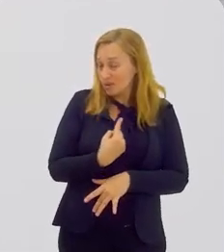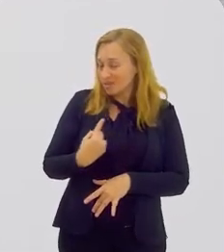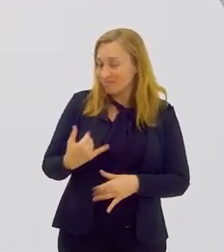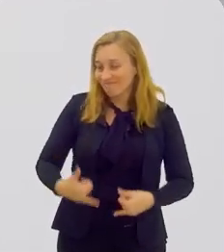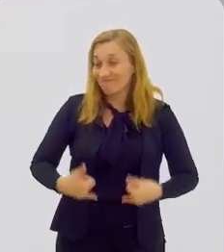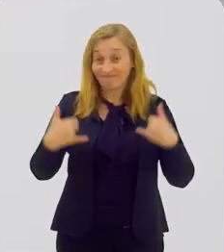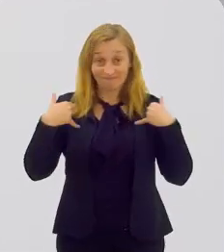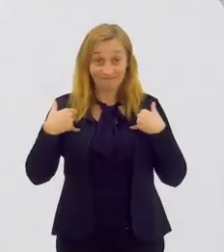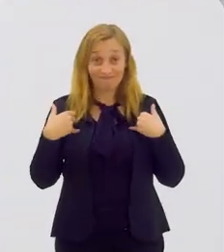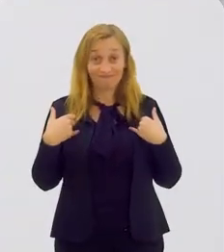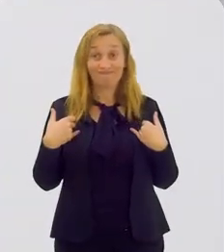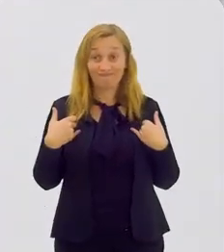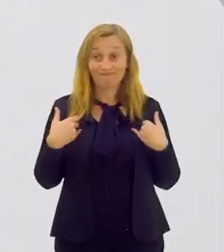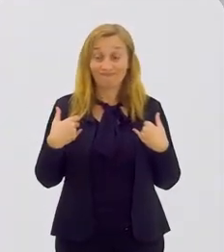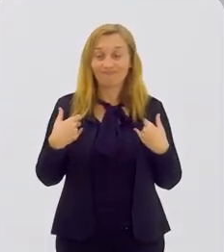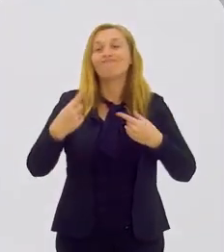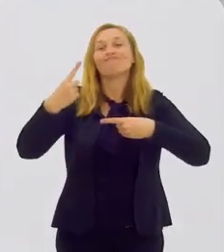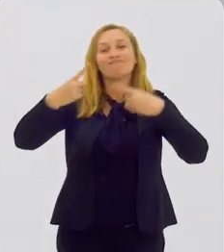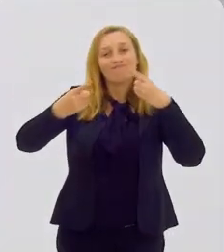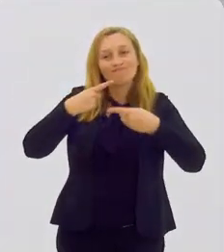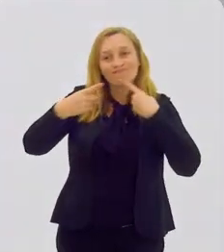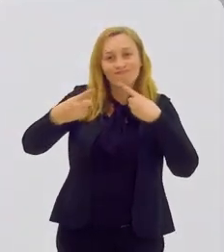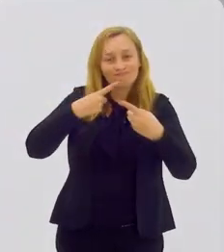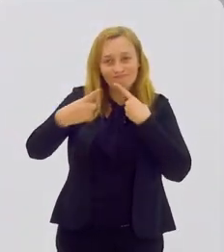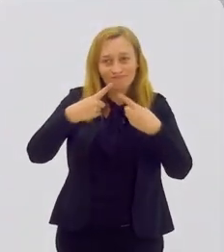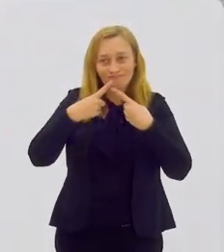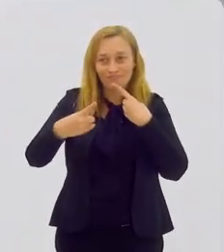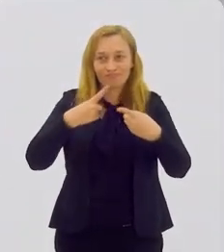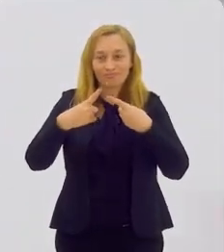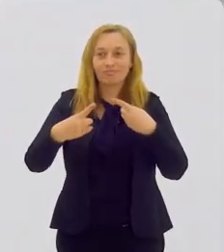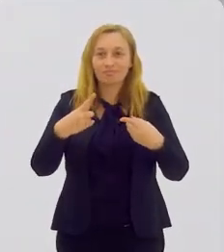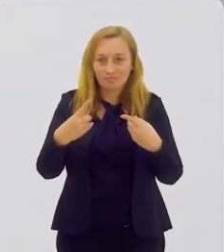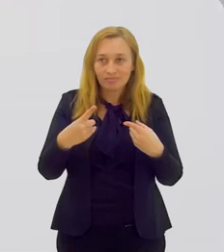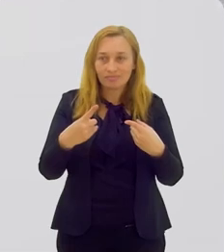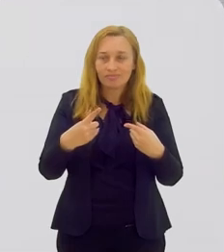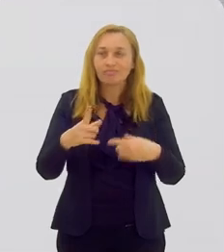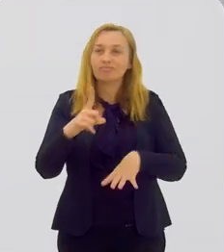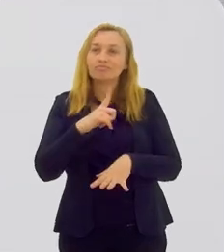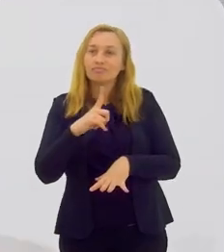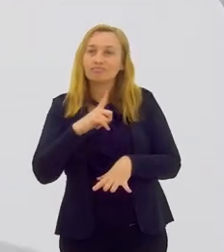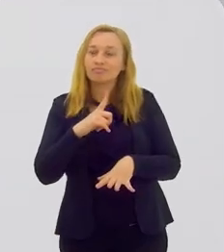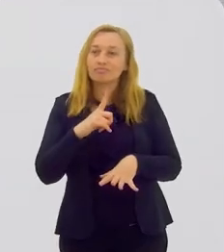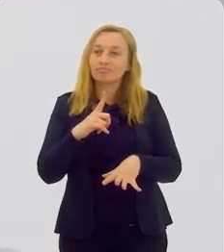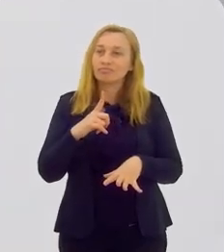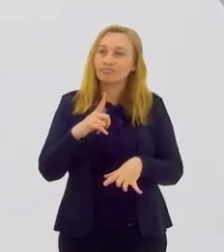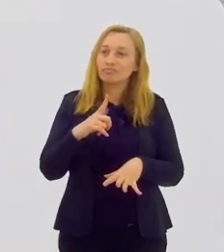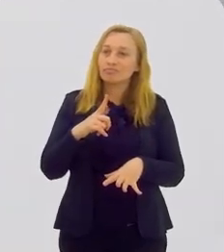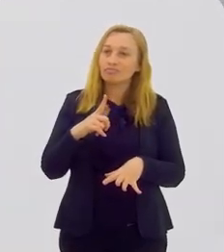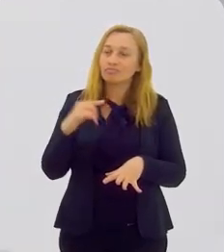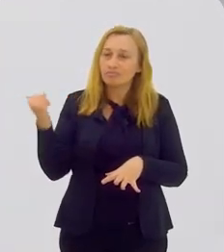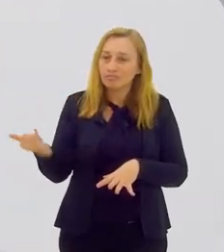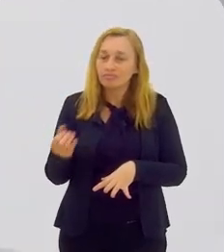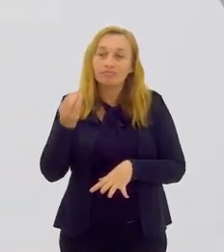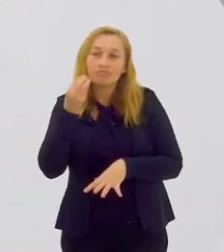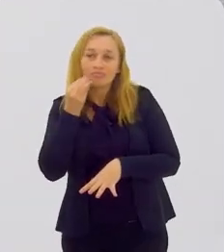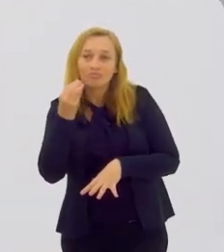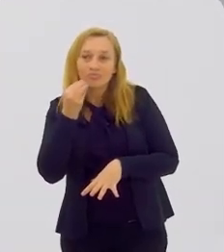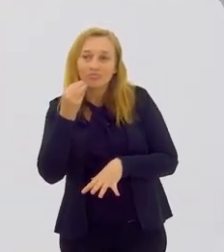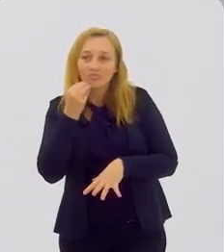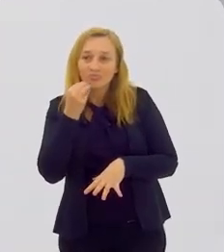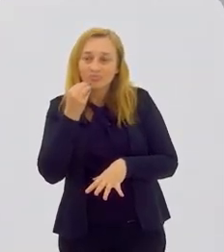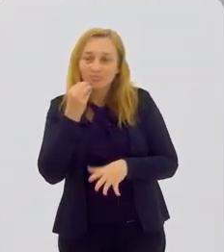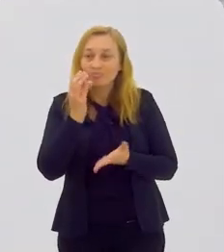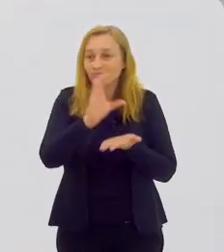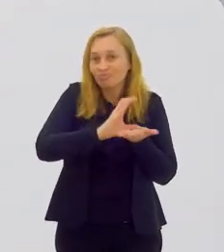primeiro, é um privilégio, né, poder estar dialogando tão abertamente, né, e tendo um assento tão